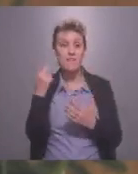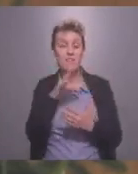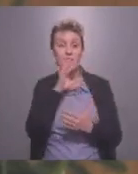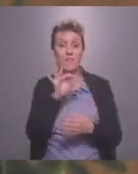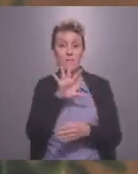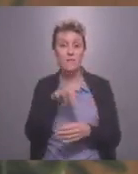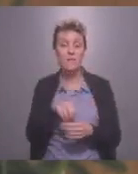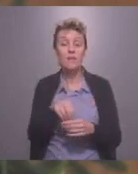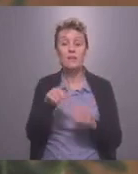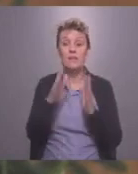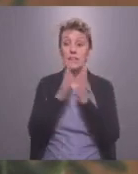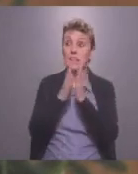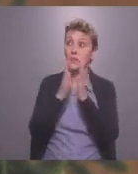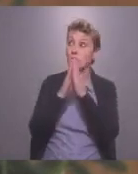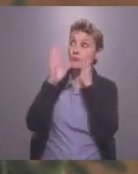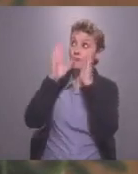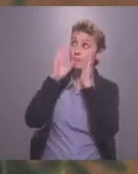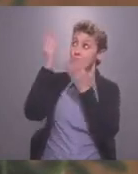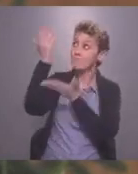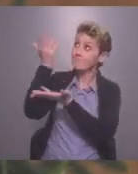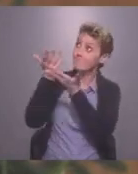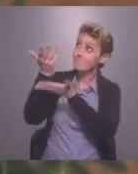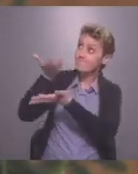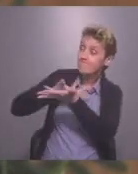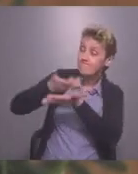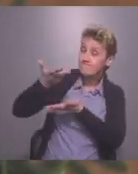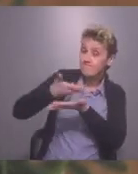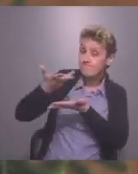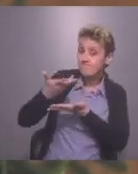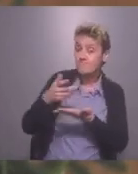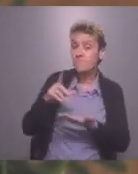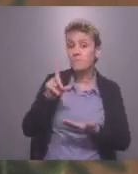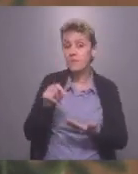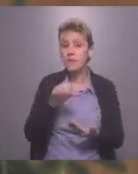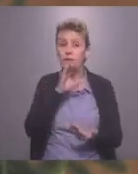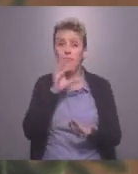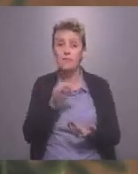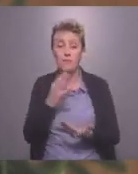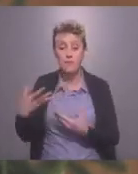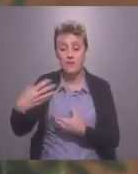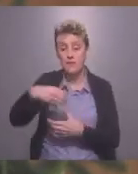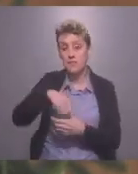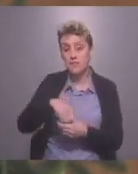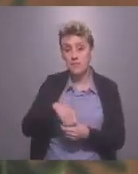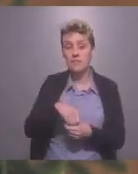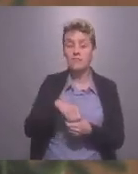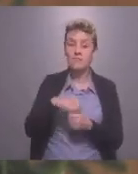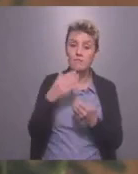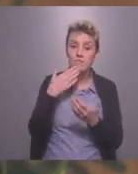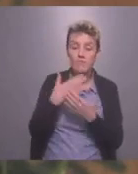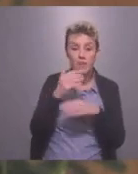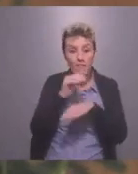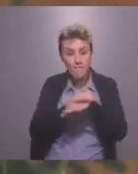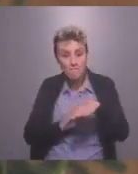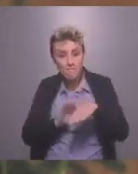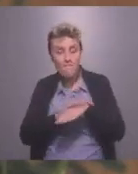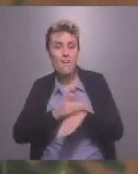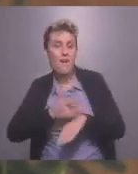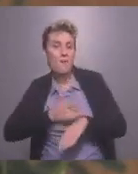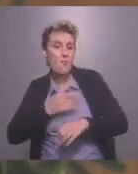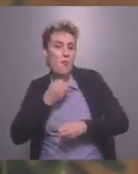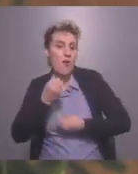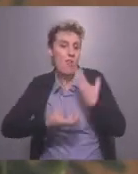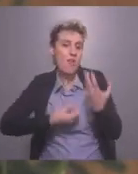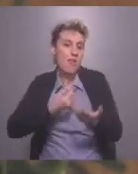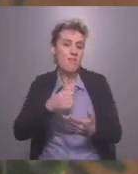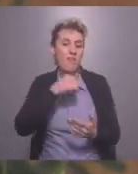a atenção a Deus, o darmos lugar a Deus, o fazermos da nossa família o lugar da vivência da ternura e do amor,